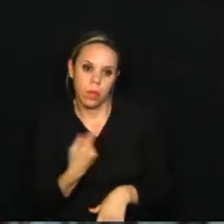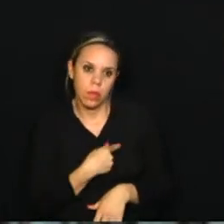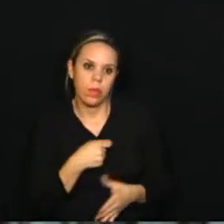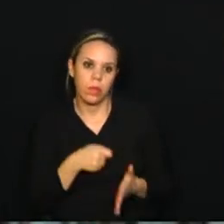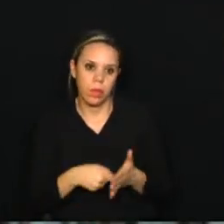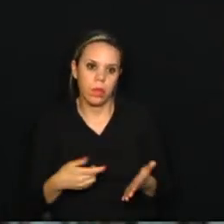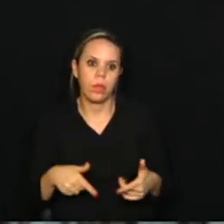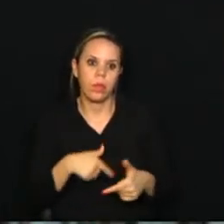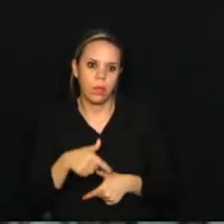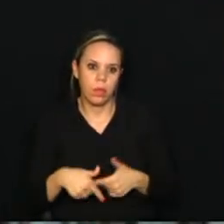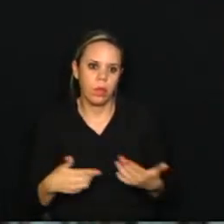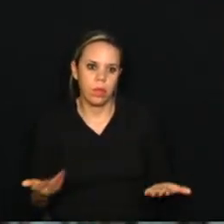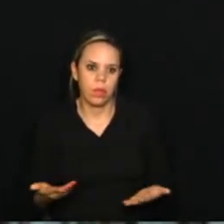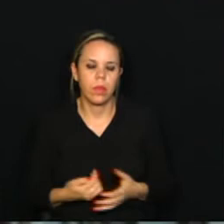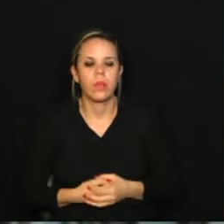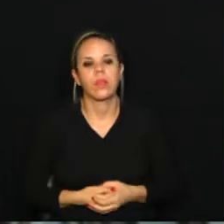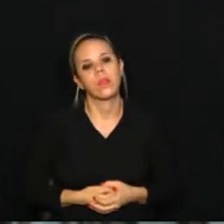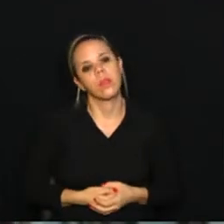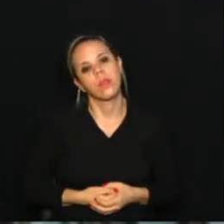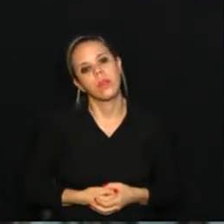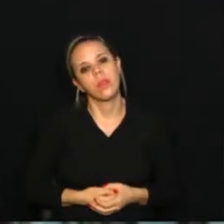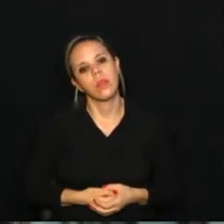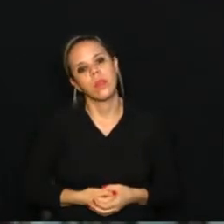estamos trabalhando, né?